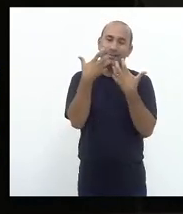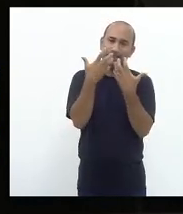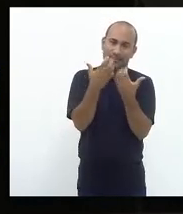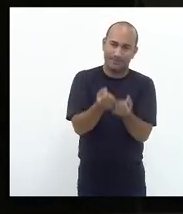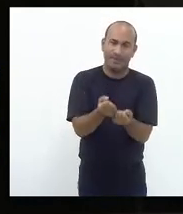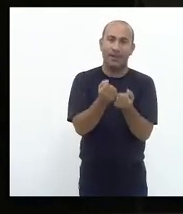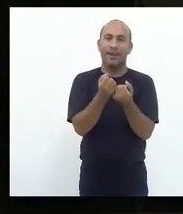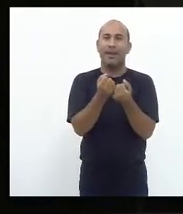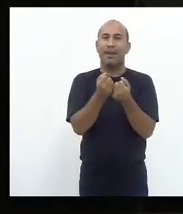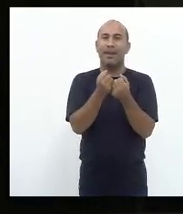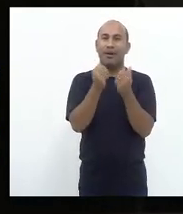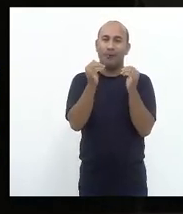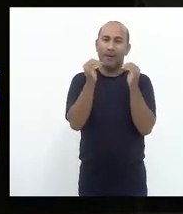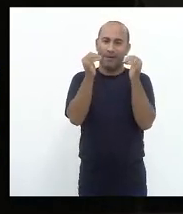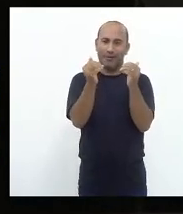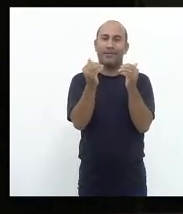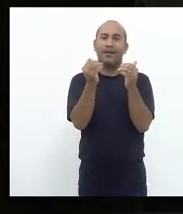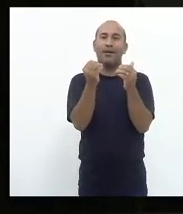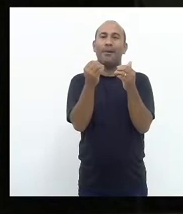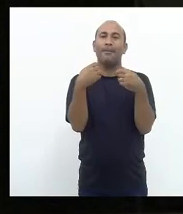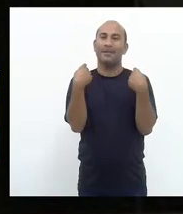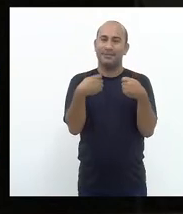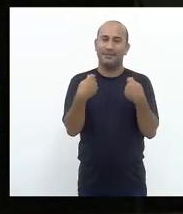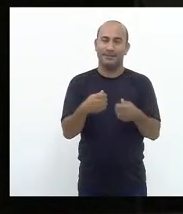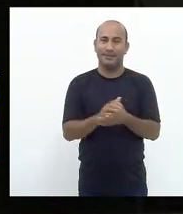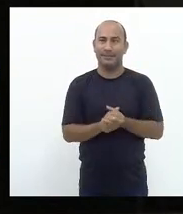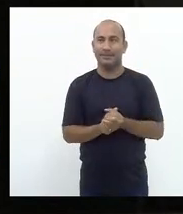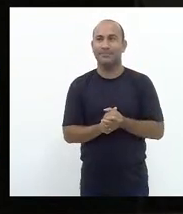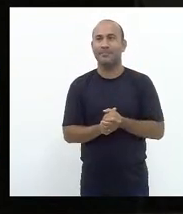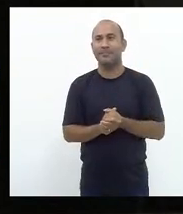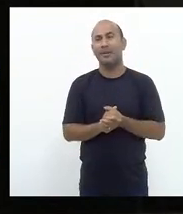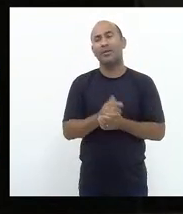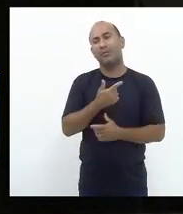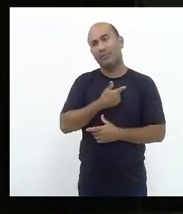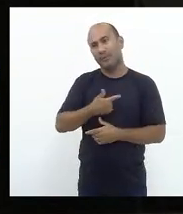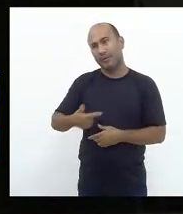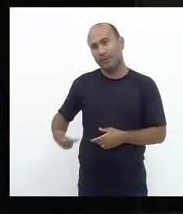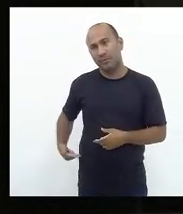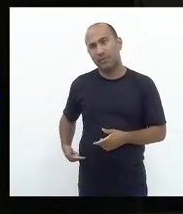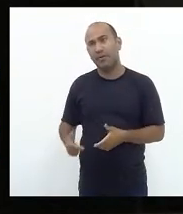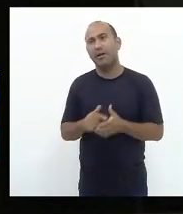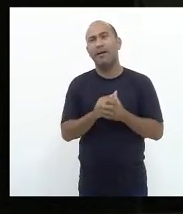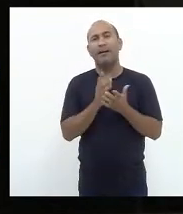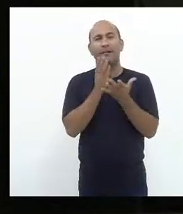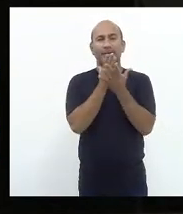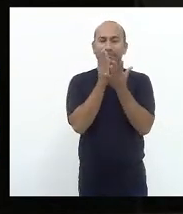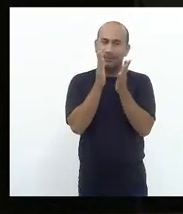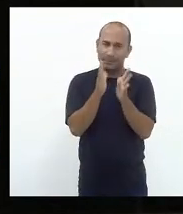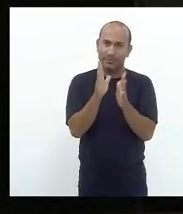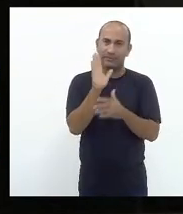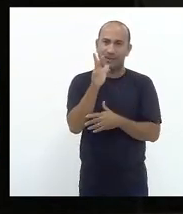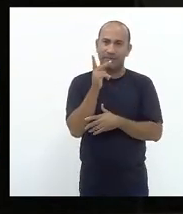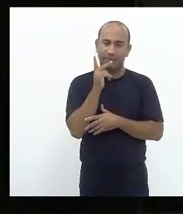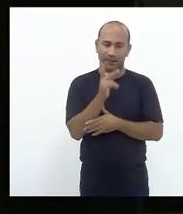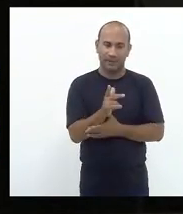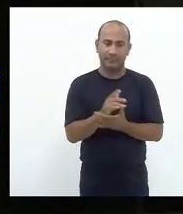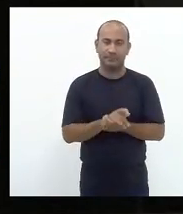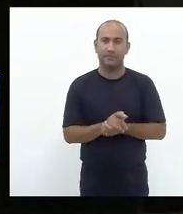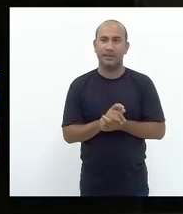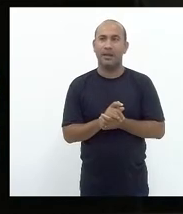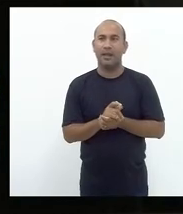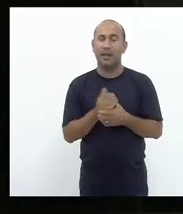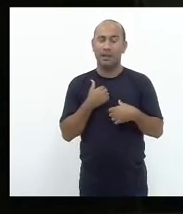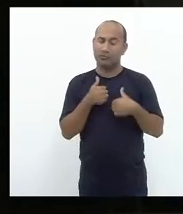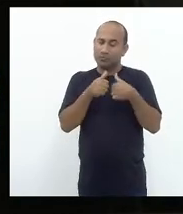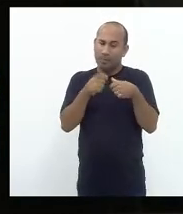da maneira que ela merece. Governador Cláudio Castro, finalizando minhas palavras, eu não